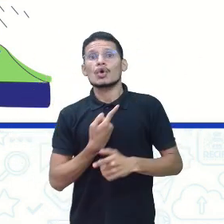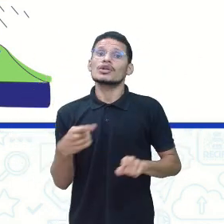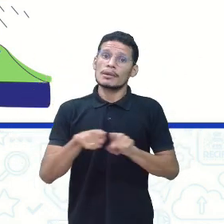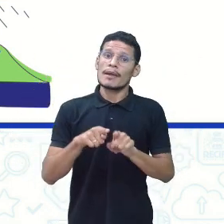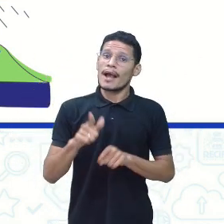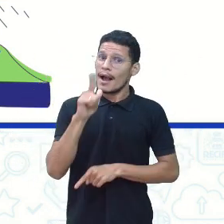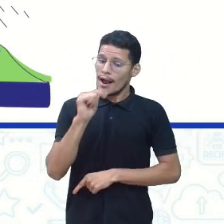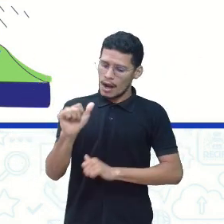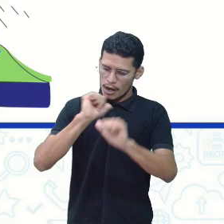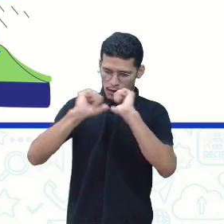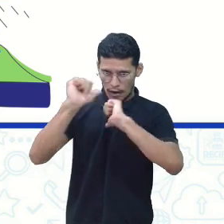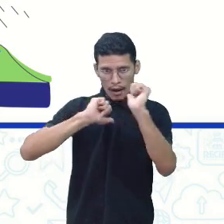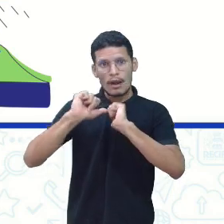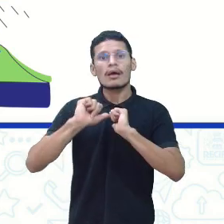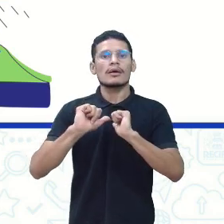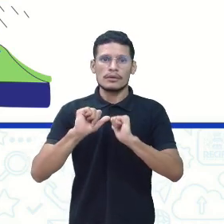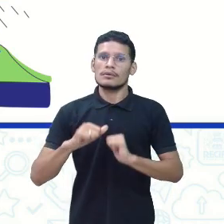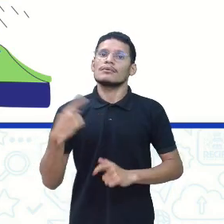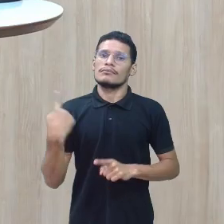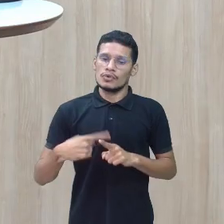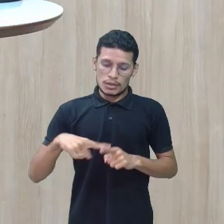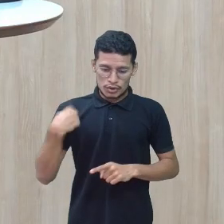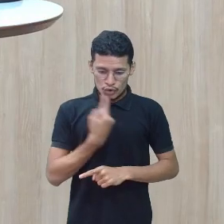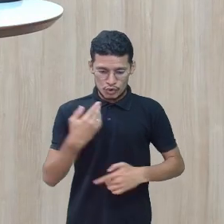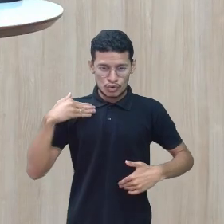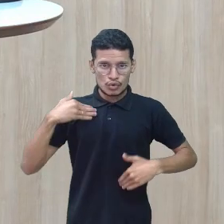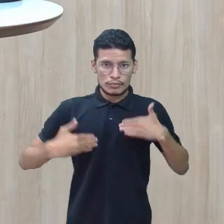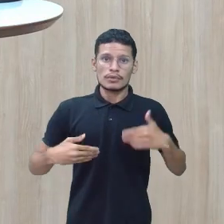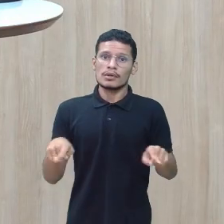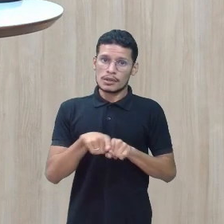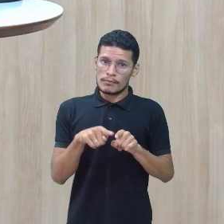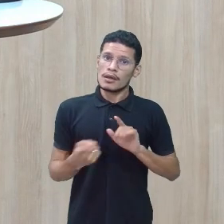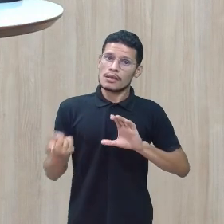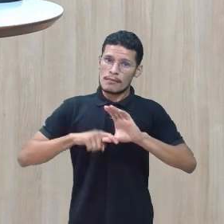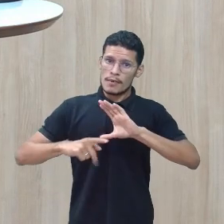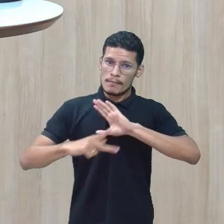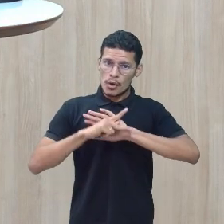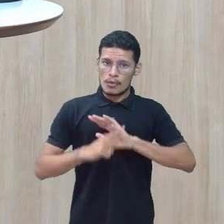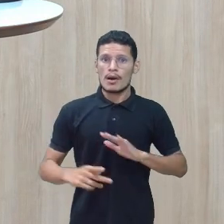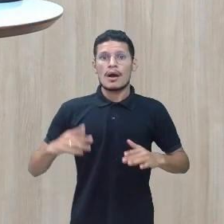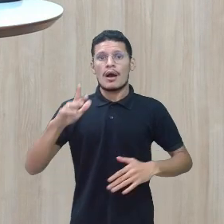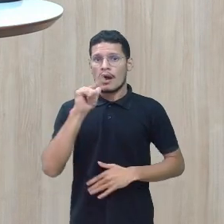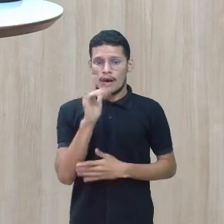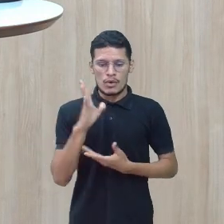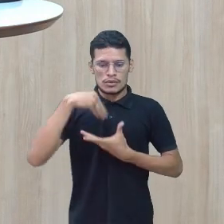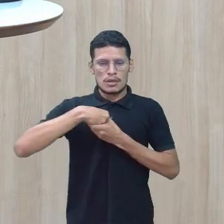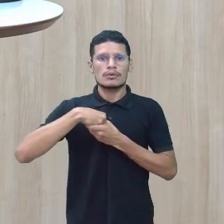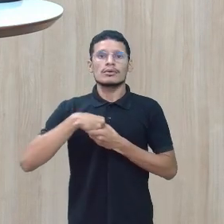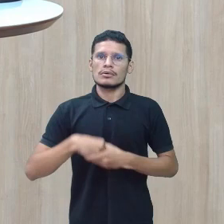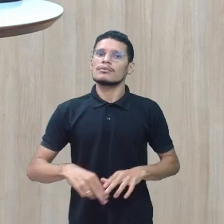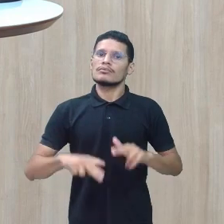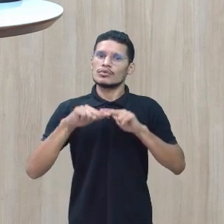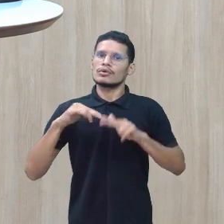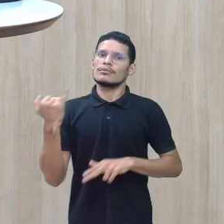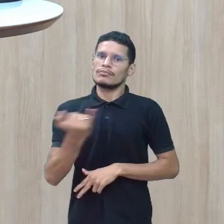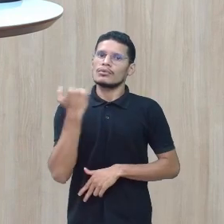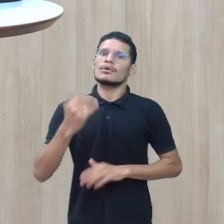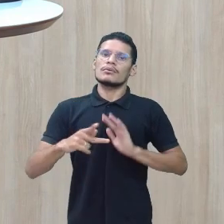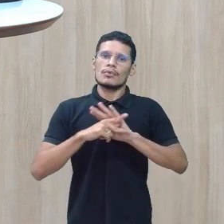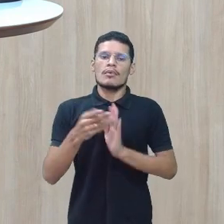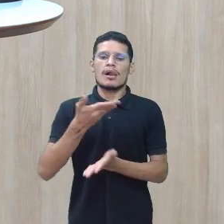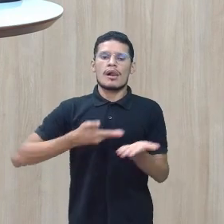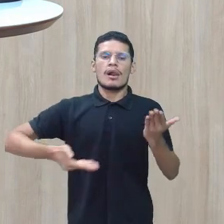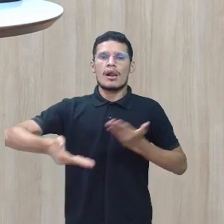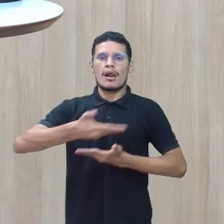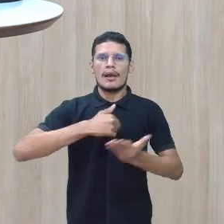que vimos que o funcionamento do nosso corpo depende de uma grande quantidade de água. Então, daí a importância do ciclo da